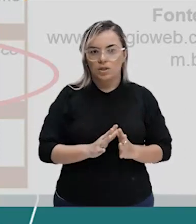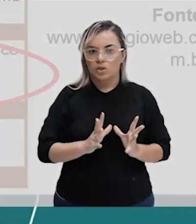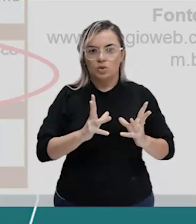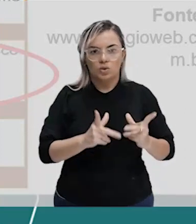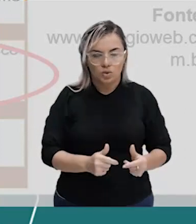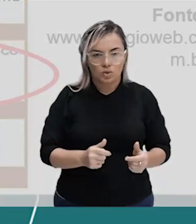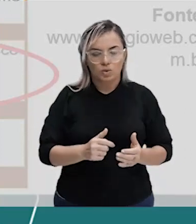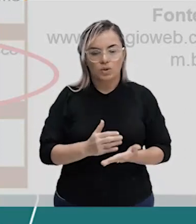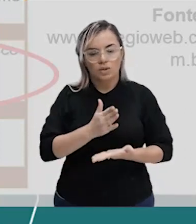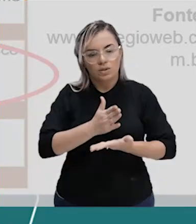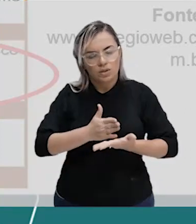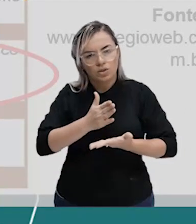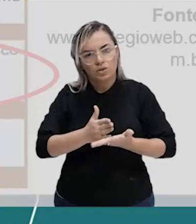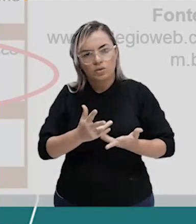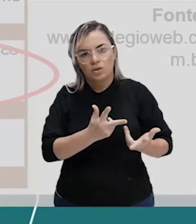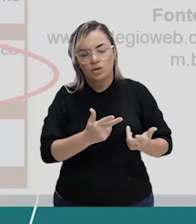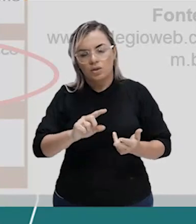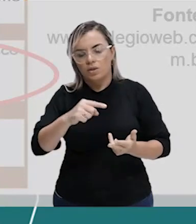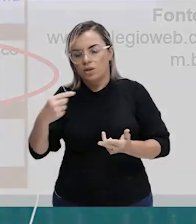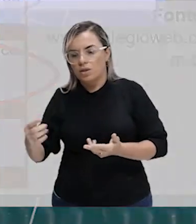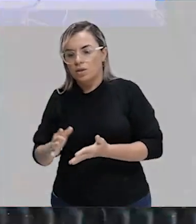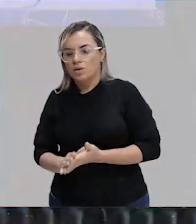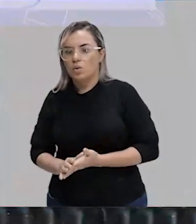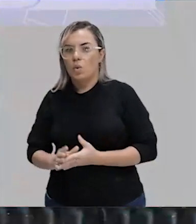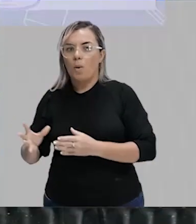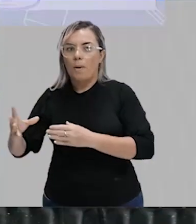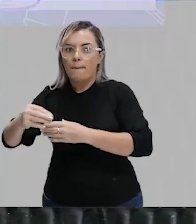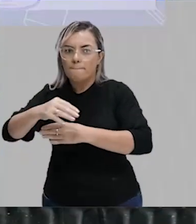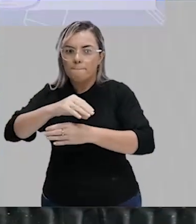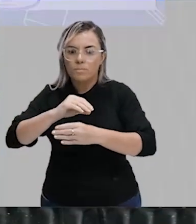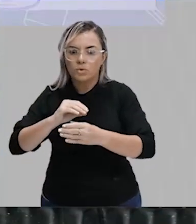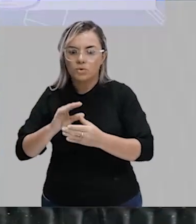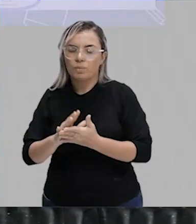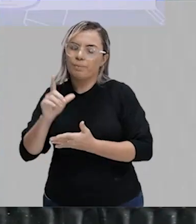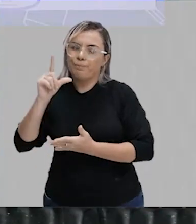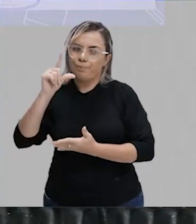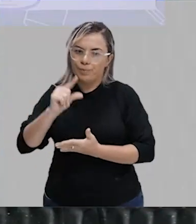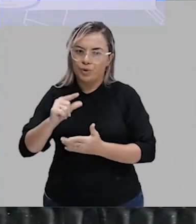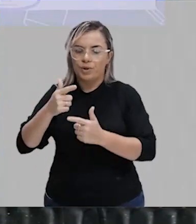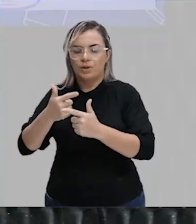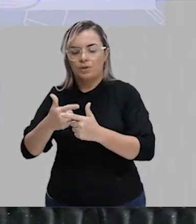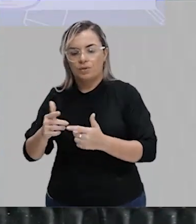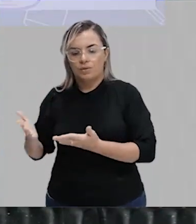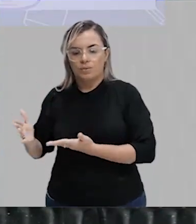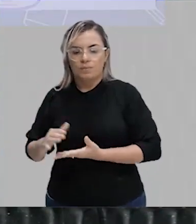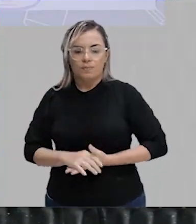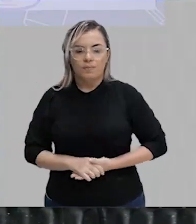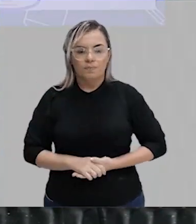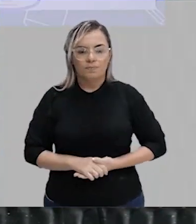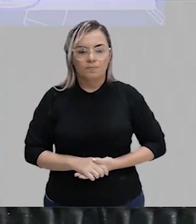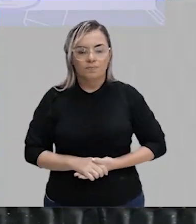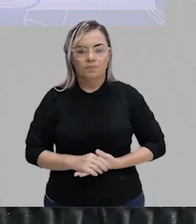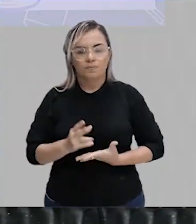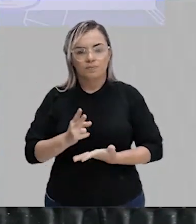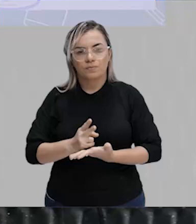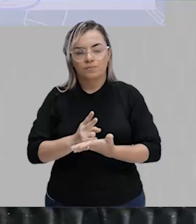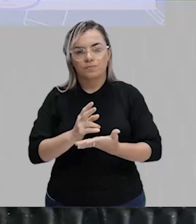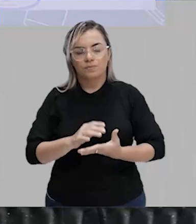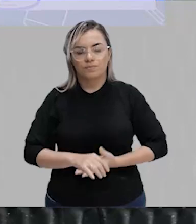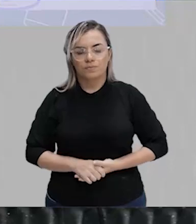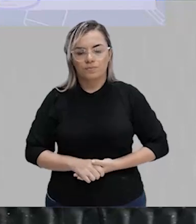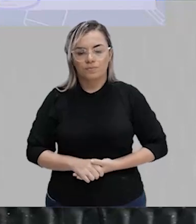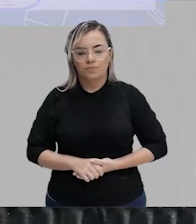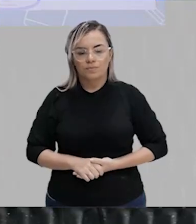para vocês. Próxima questão. Durante a gestação humana, observa-se o aparecimento